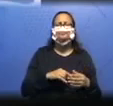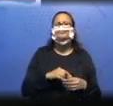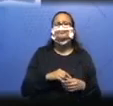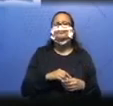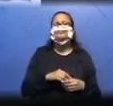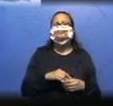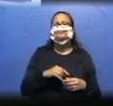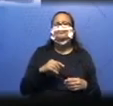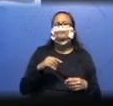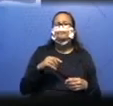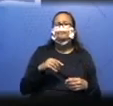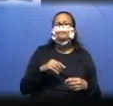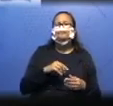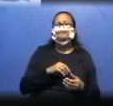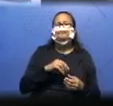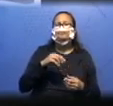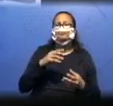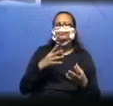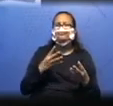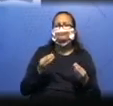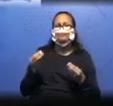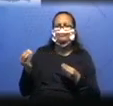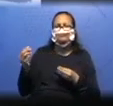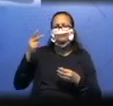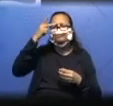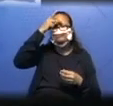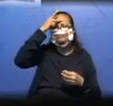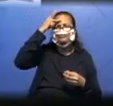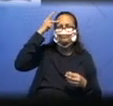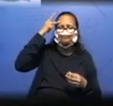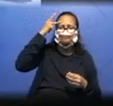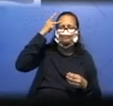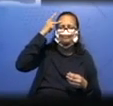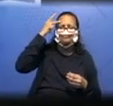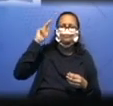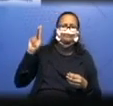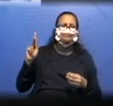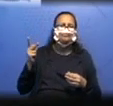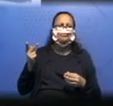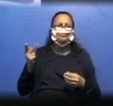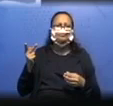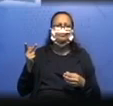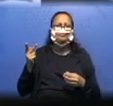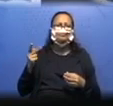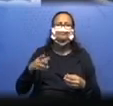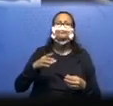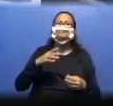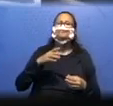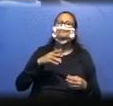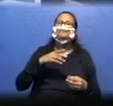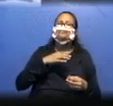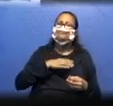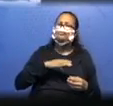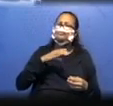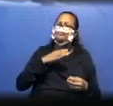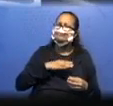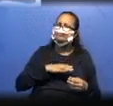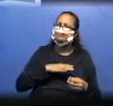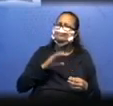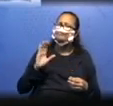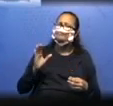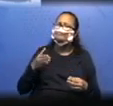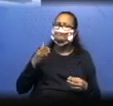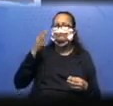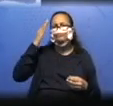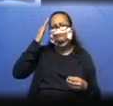de Tordesilhas. Muitos historiadores afirmam que a proposta dos portugueses baseou-se no